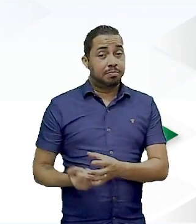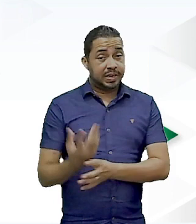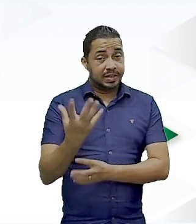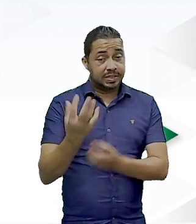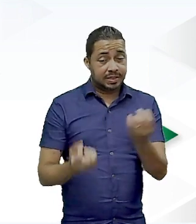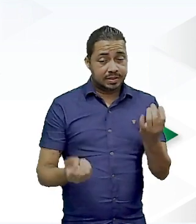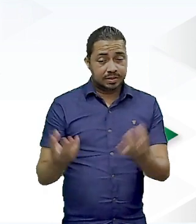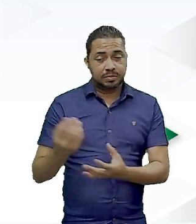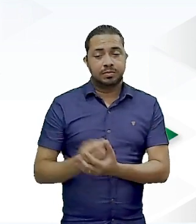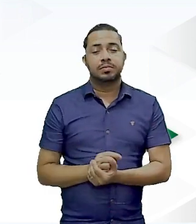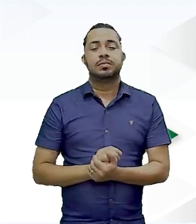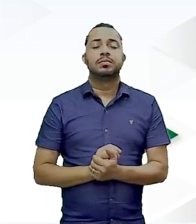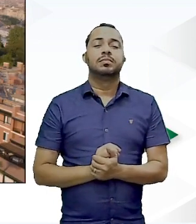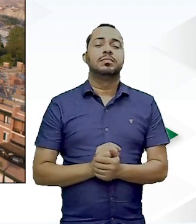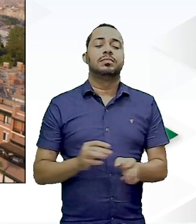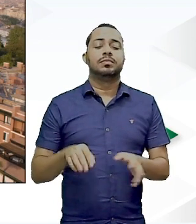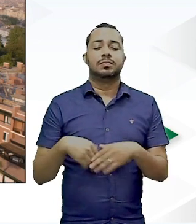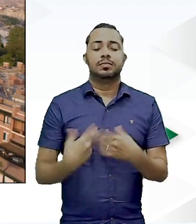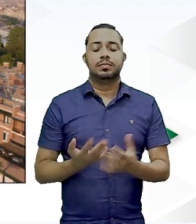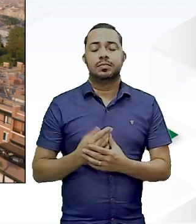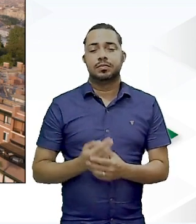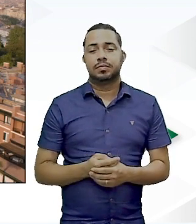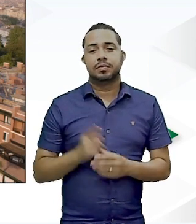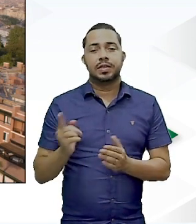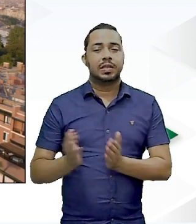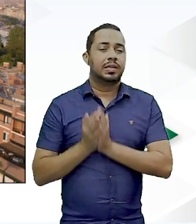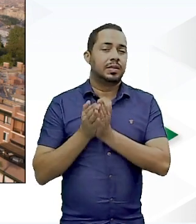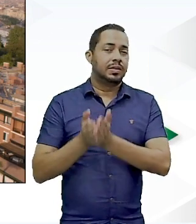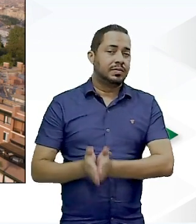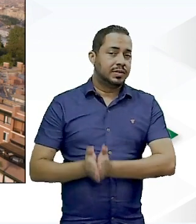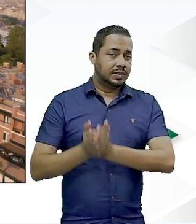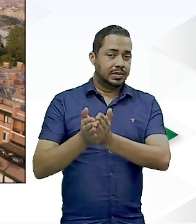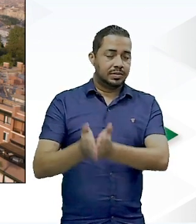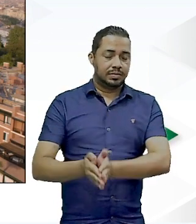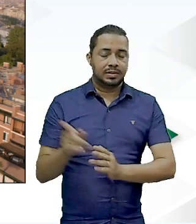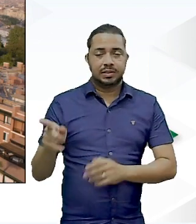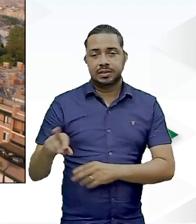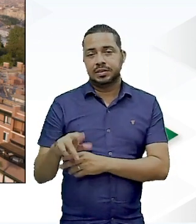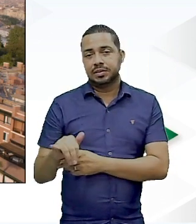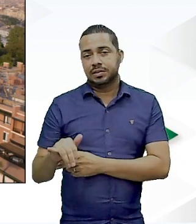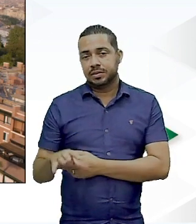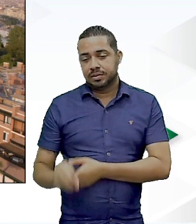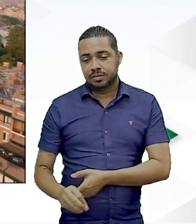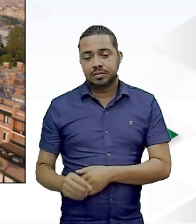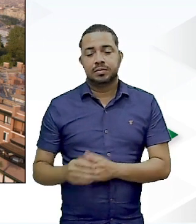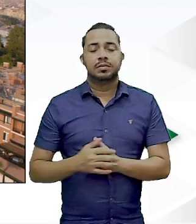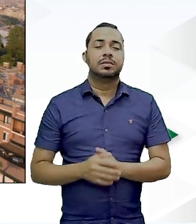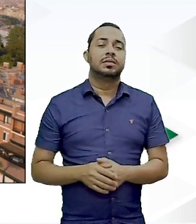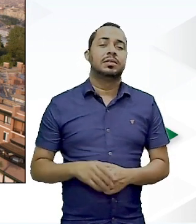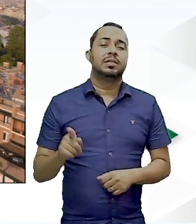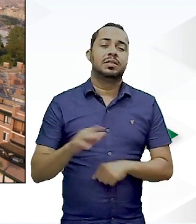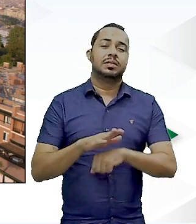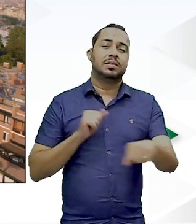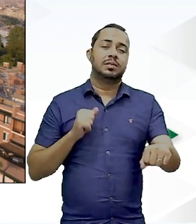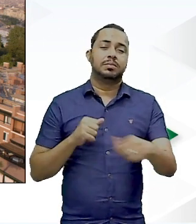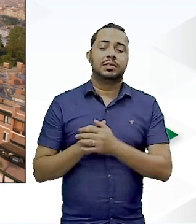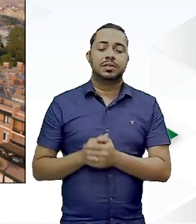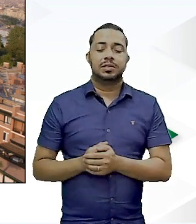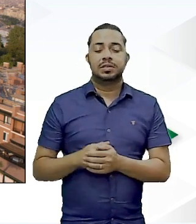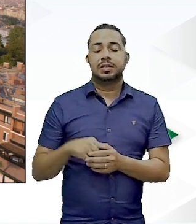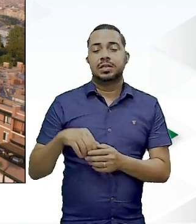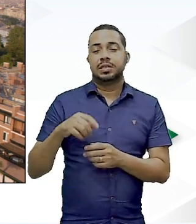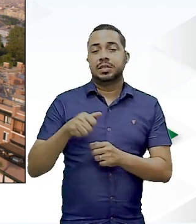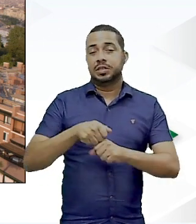só se divertir. Então, os caras navegavam esse rio aí no barquinho e eram chamados de esticadores